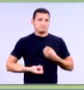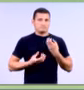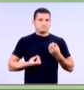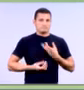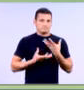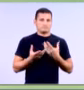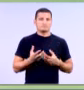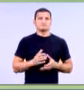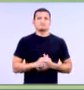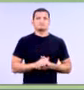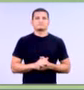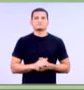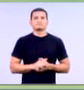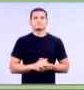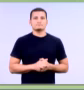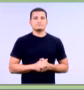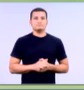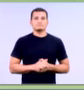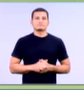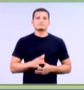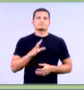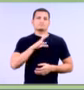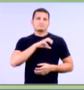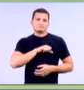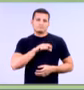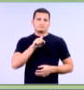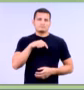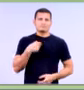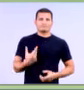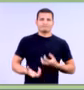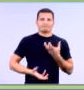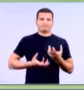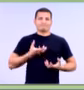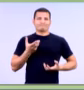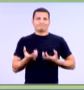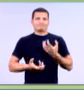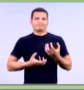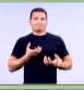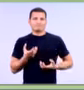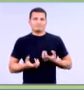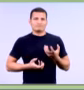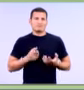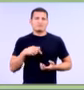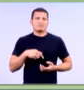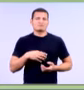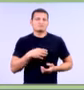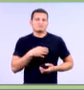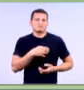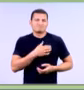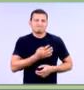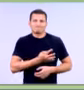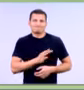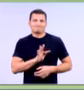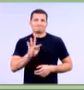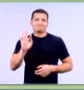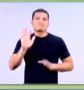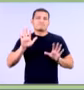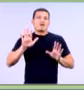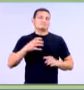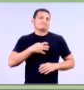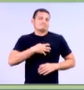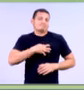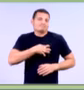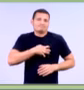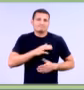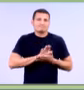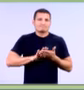gente. Amor é fogo que arde sem se ver. É ferida que dói e não se sente. É